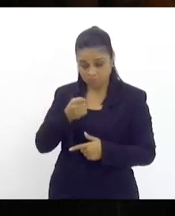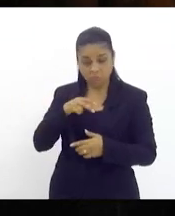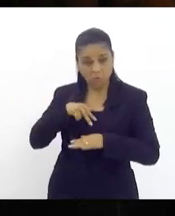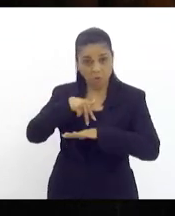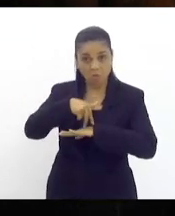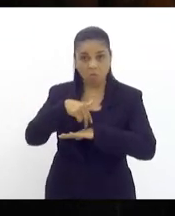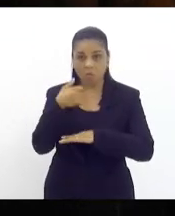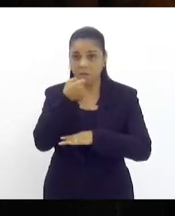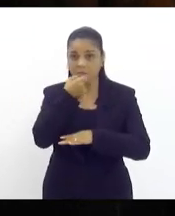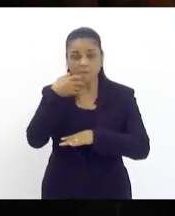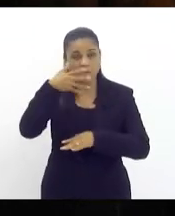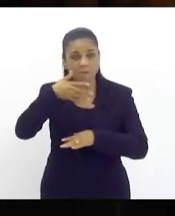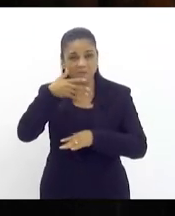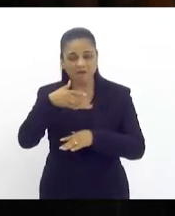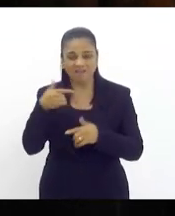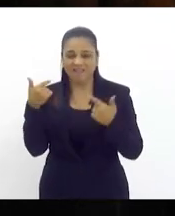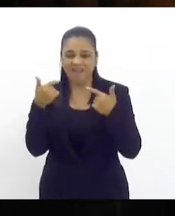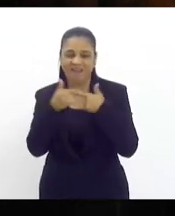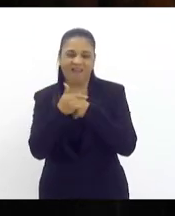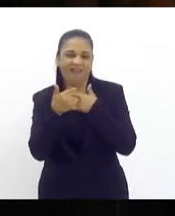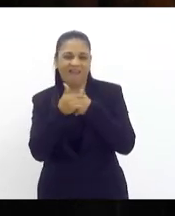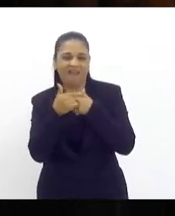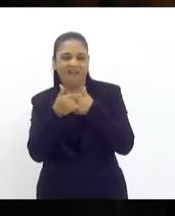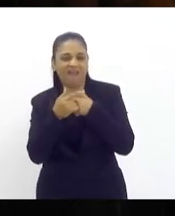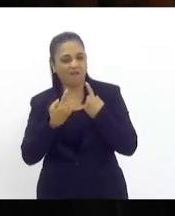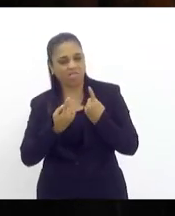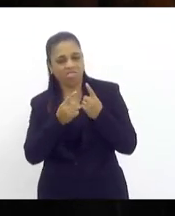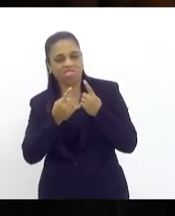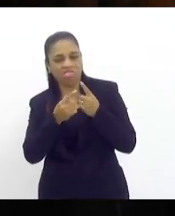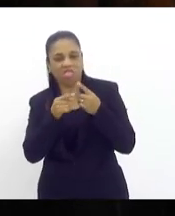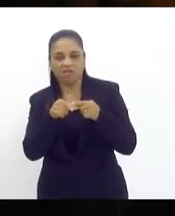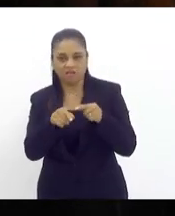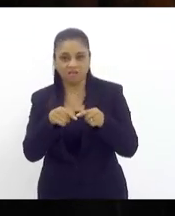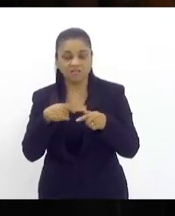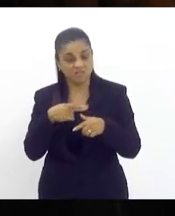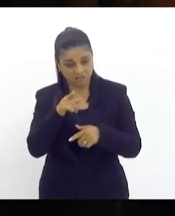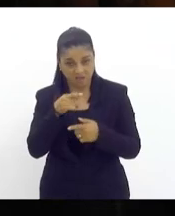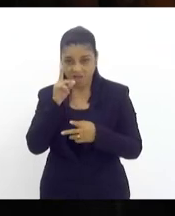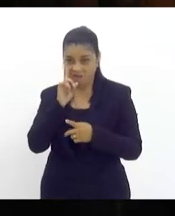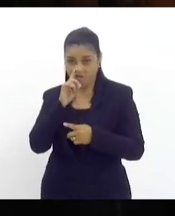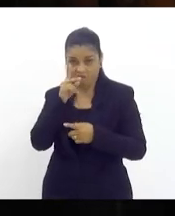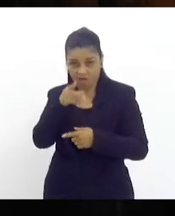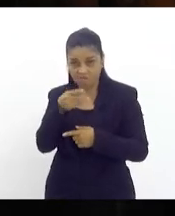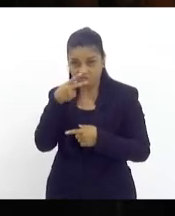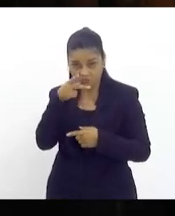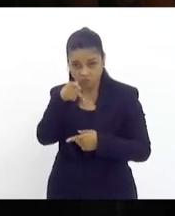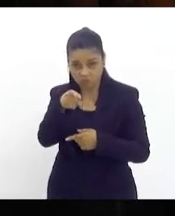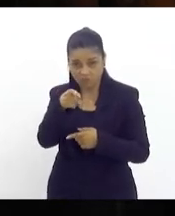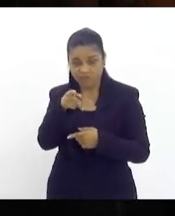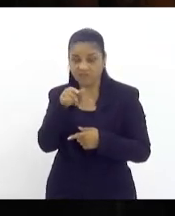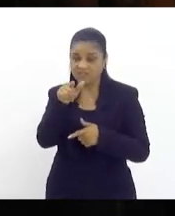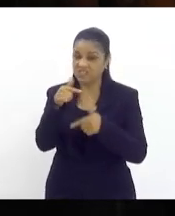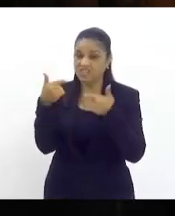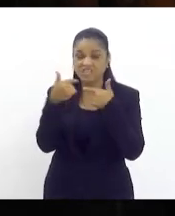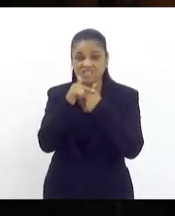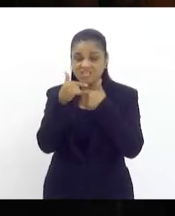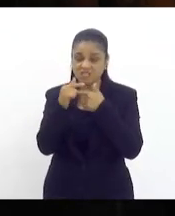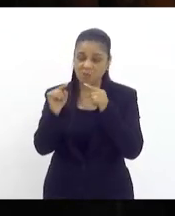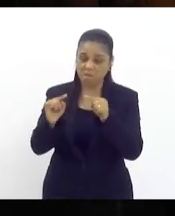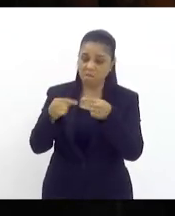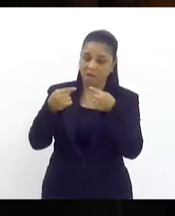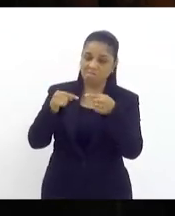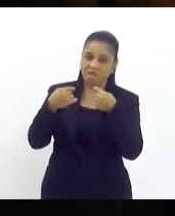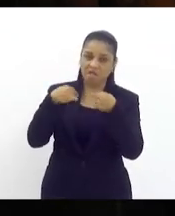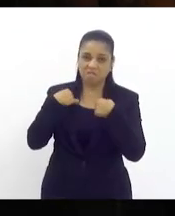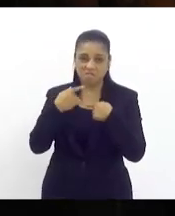debochadamente e aqui eu lhe digo mais uma vez secretário o seu riso cínico e debochado ele não me aflige eu